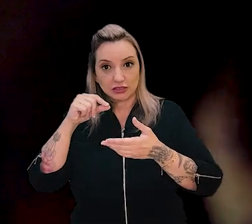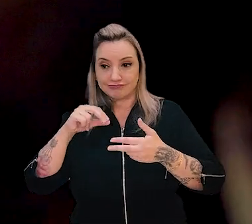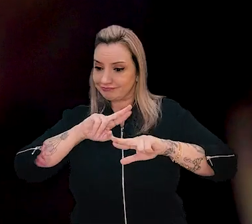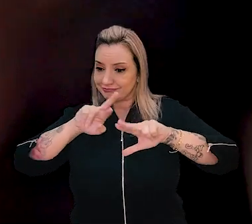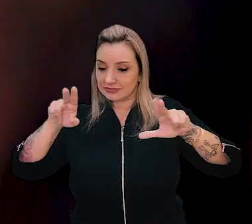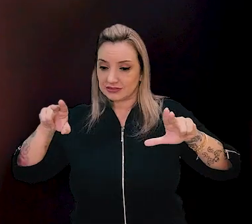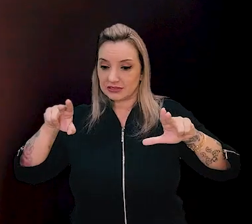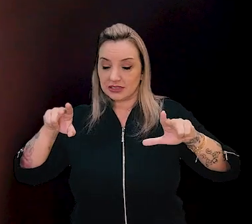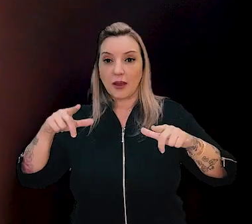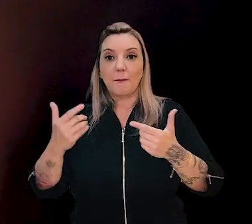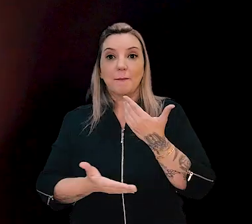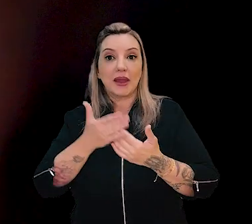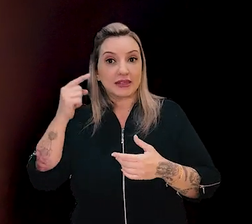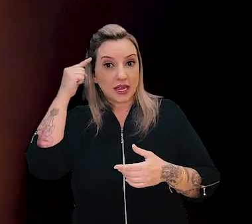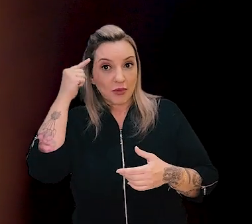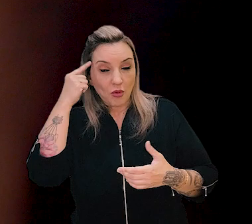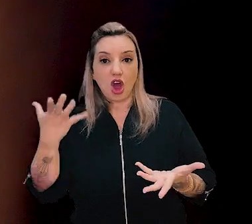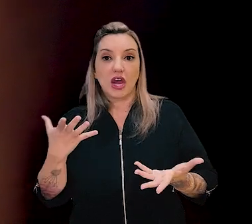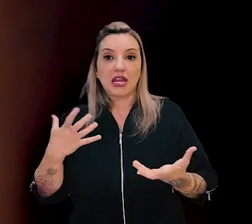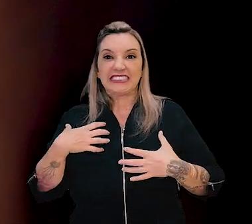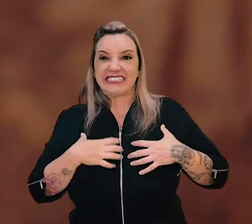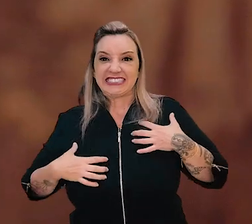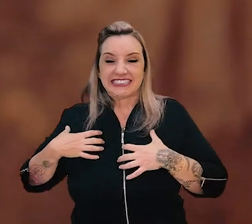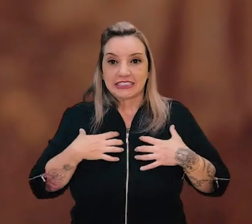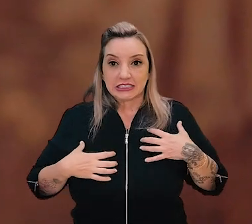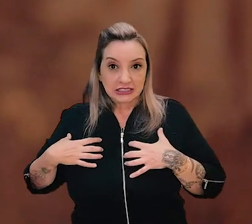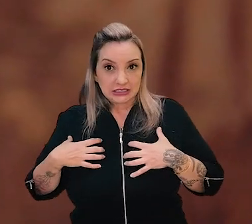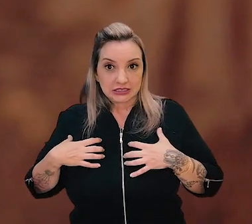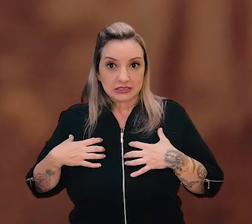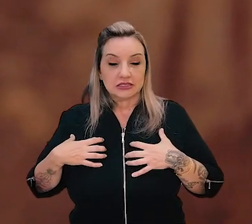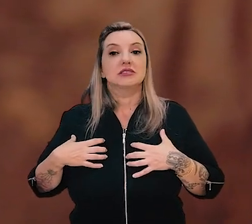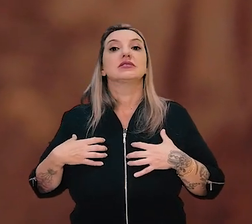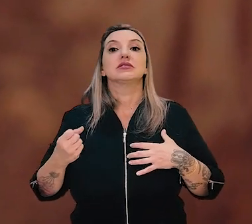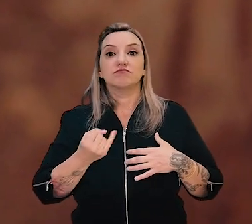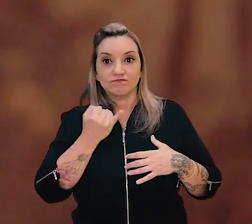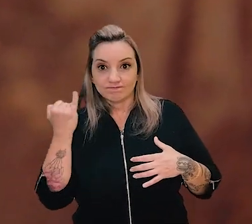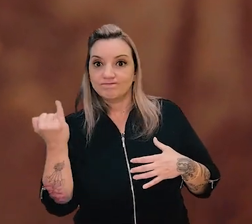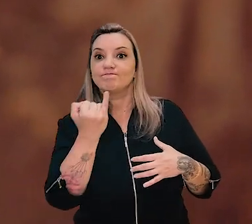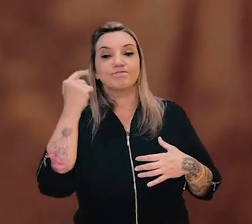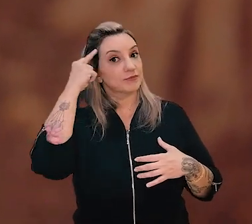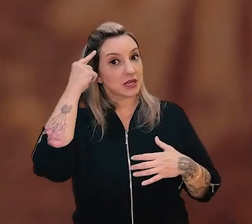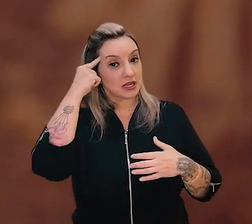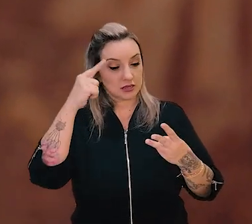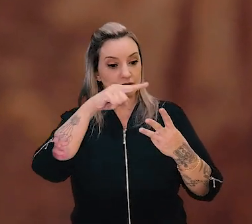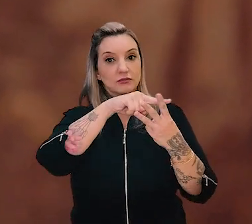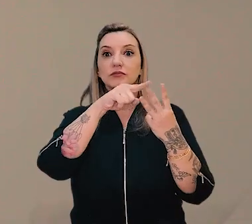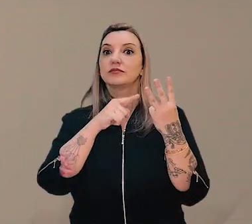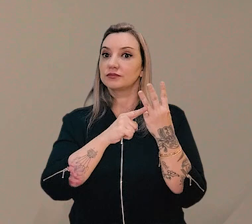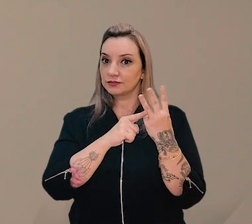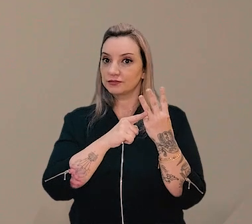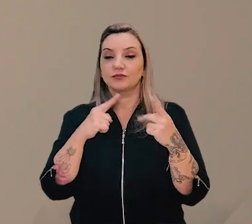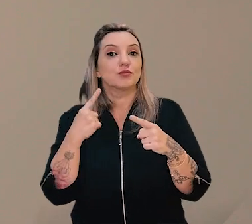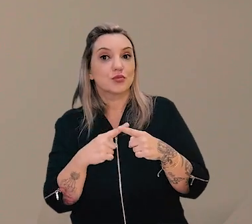diversas coisas, como perda de memória, irritabilidade. Então, quanto é importante a gente pensar nesses três pilares.